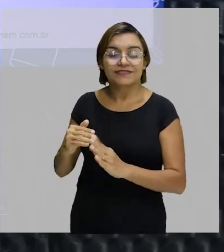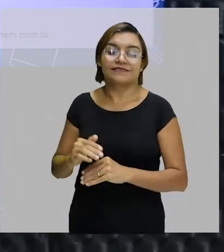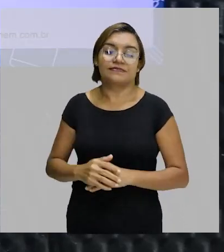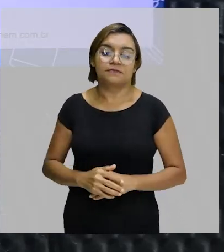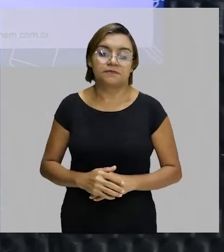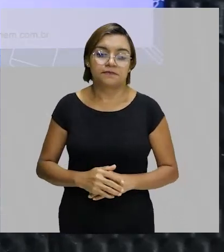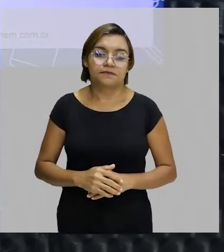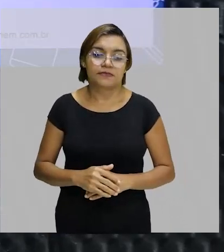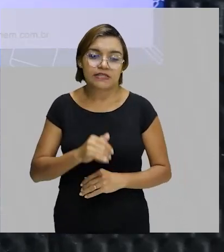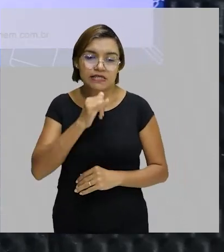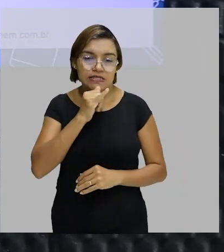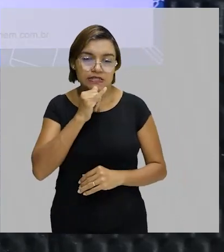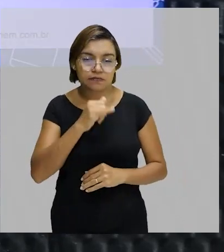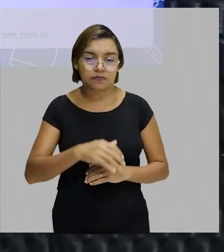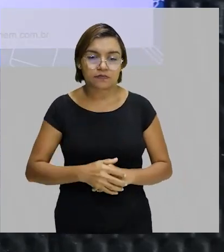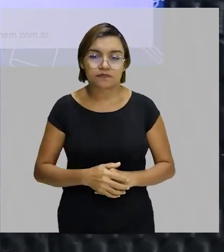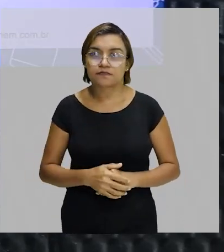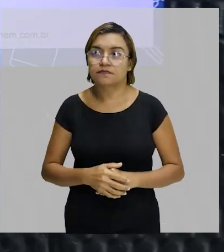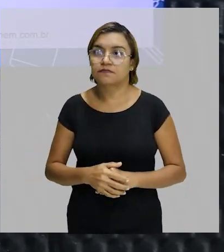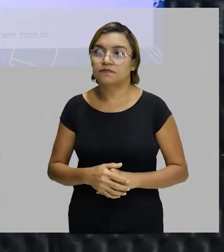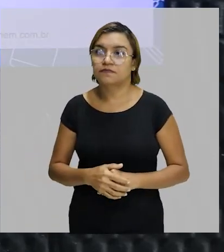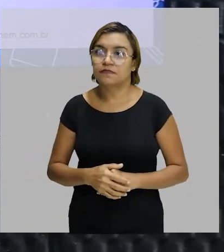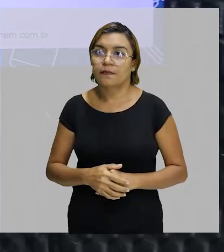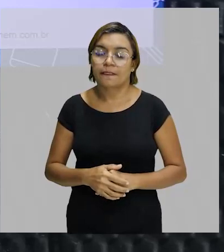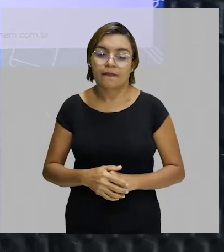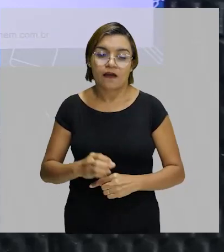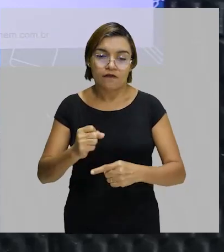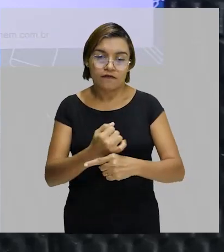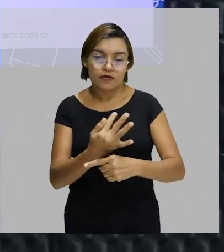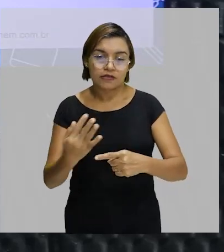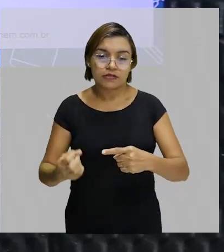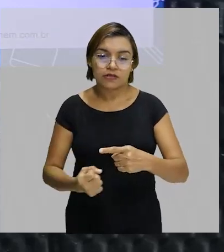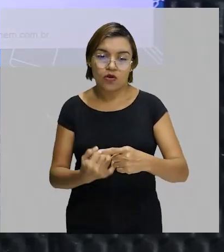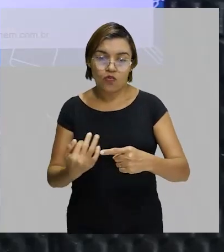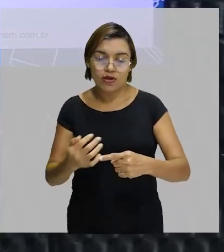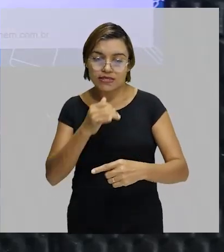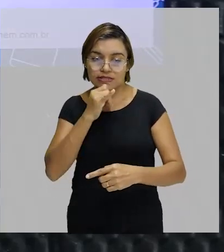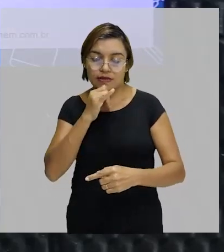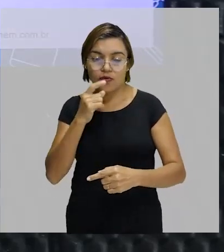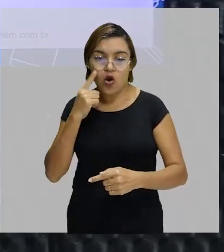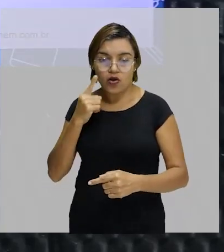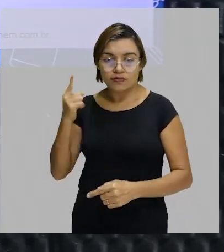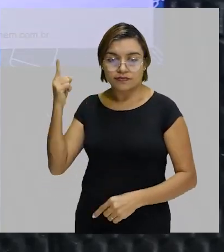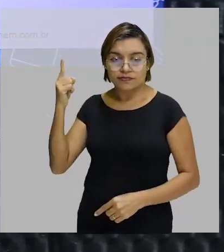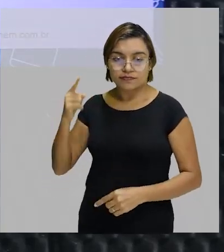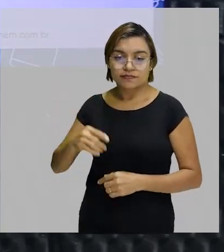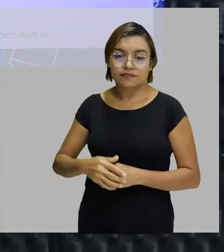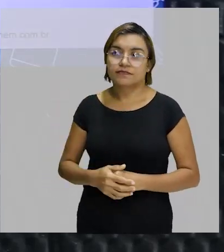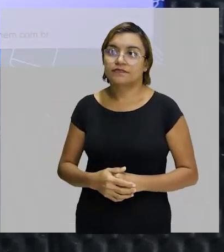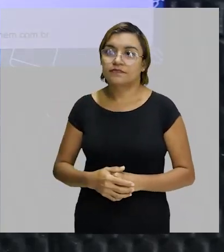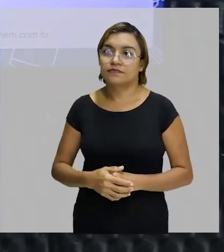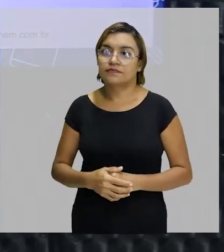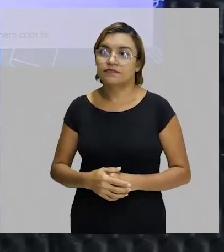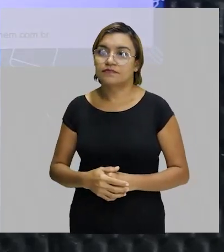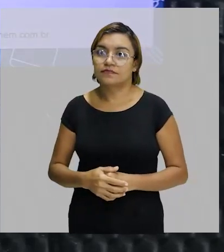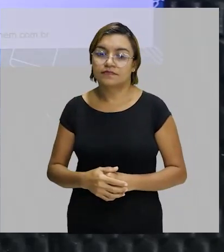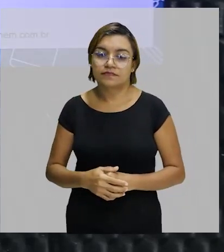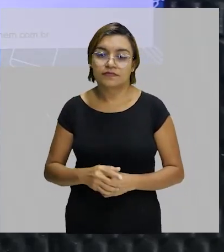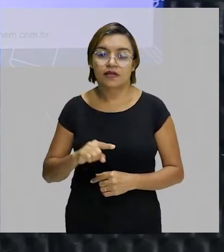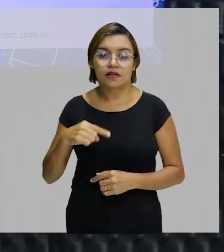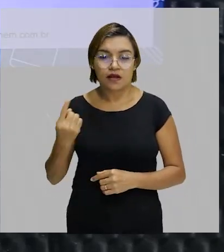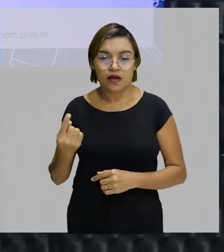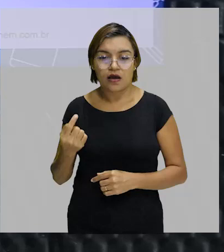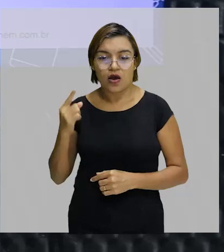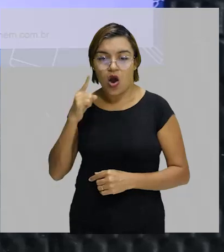certo? Eu pego essa fração e divido por 2, que é a metade, ó, eu vou chegar a